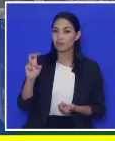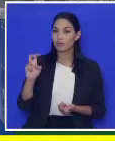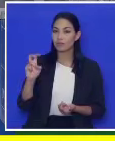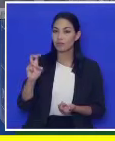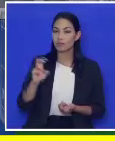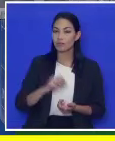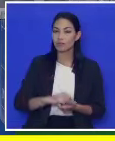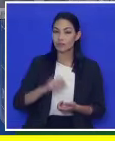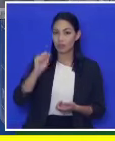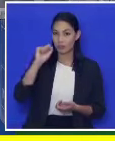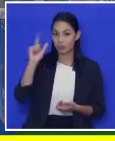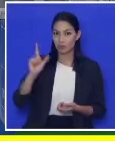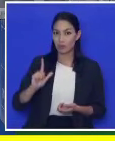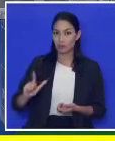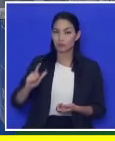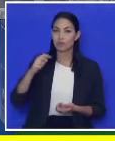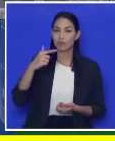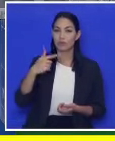75. Azul,